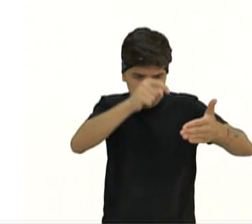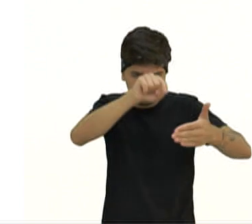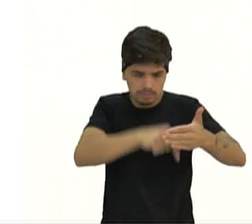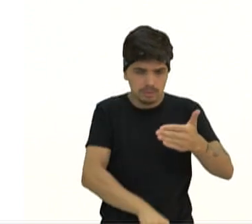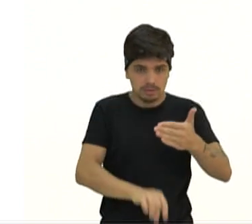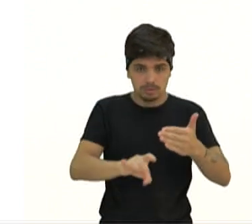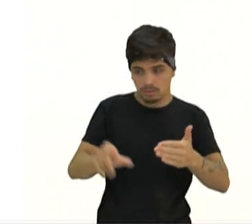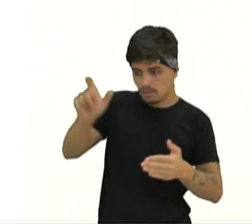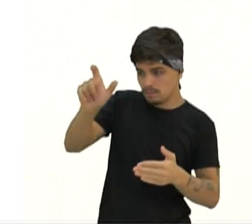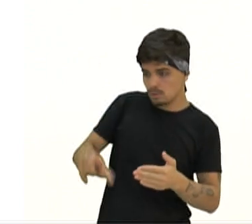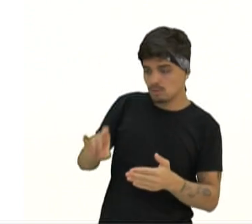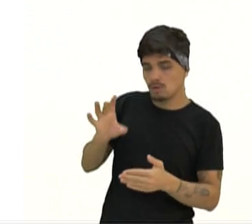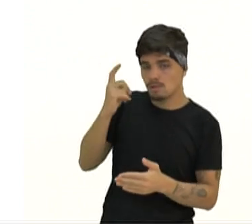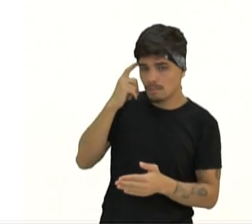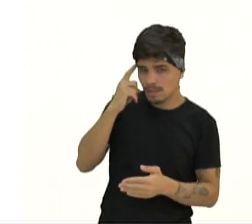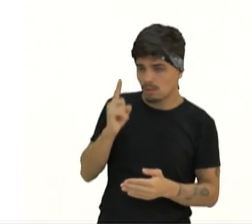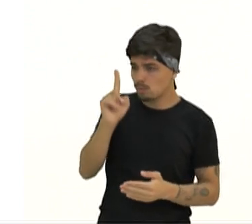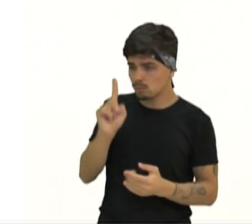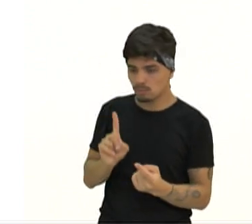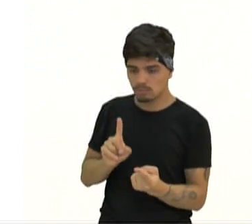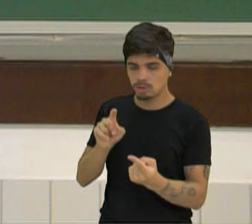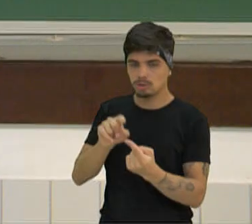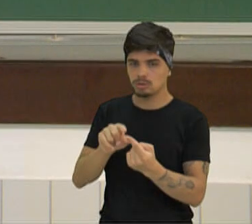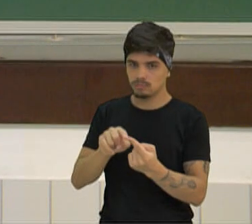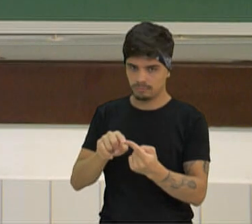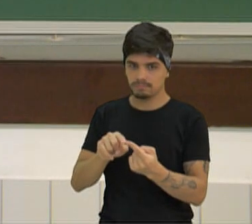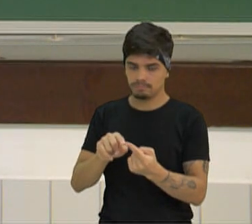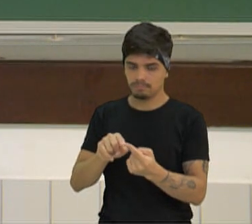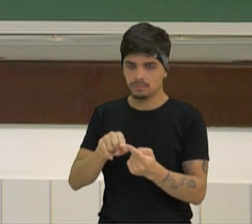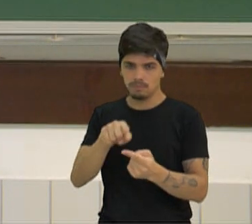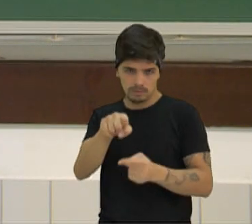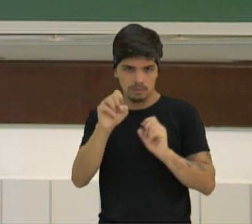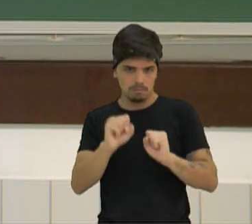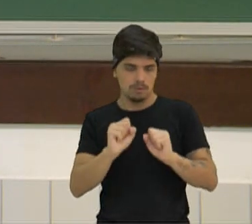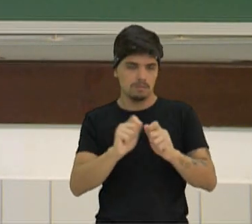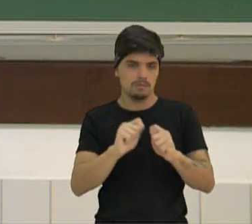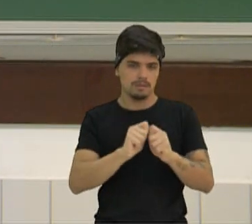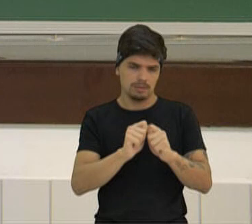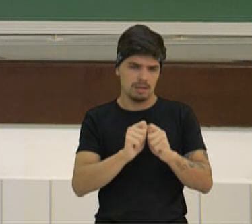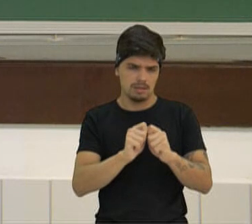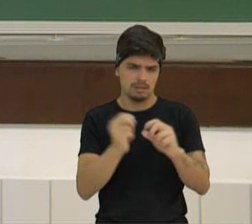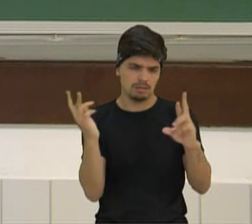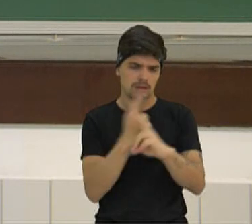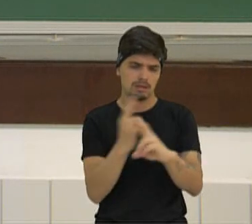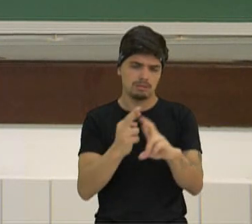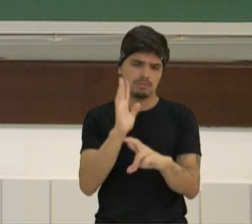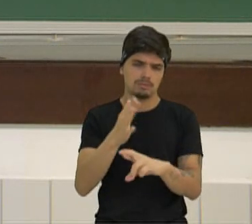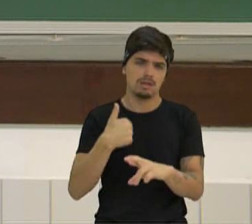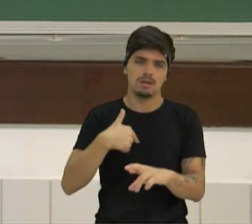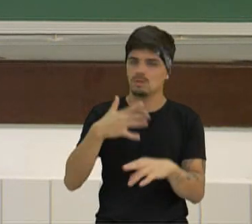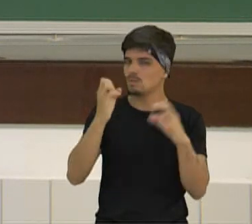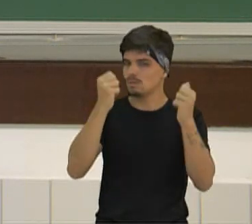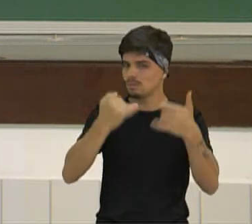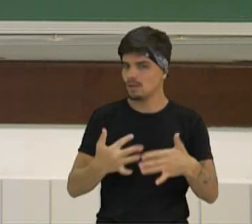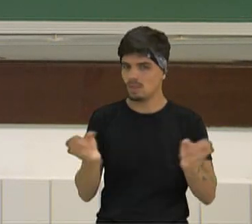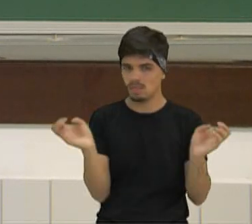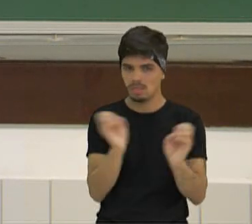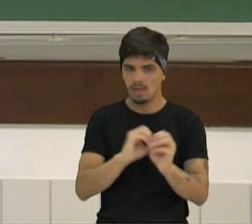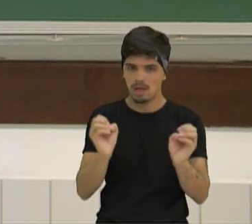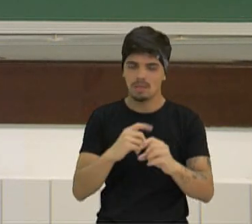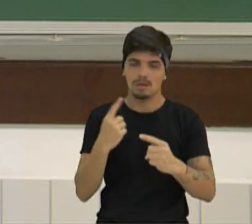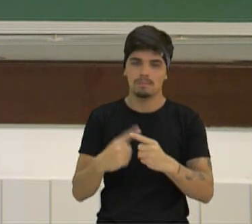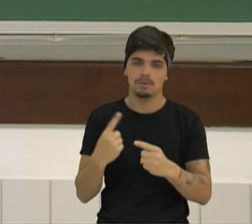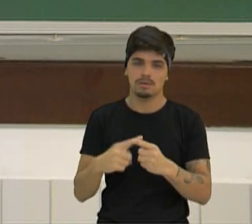só consegue pensar no único objetivo no seu objetivo e você já podia fazer essa Associação mesmo que eu não tivesse explicado